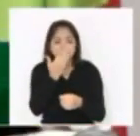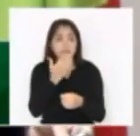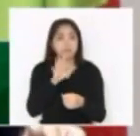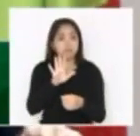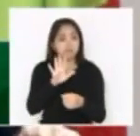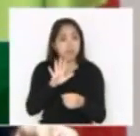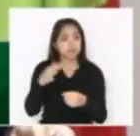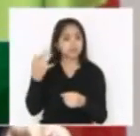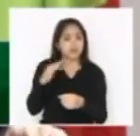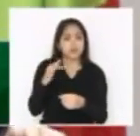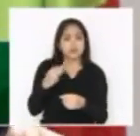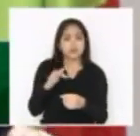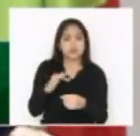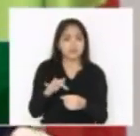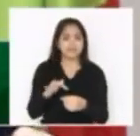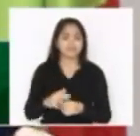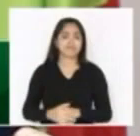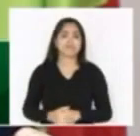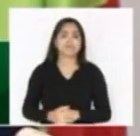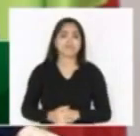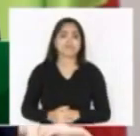apaga.